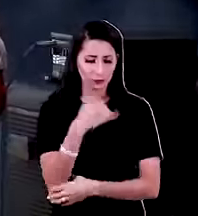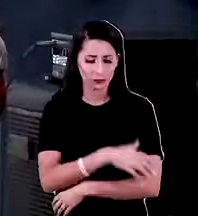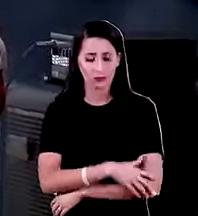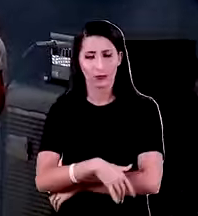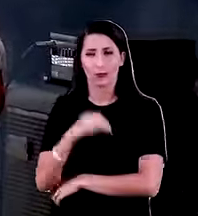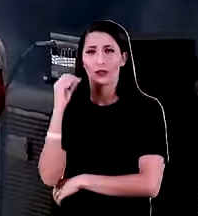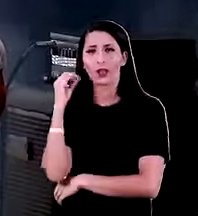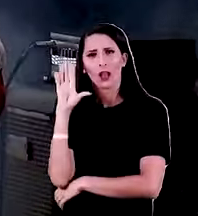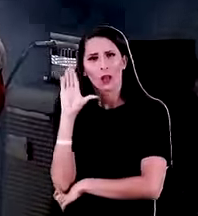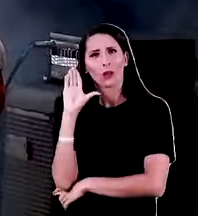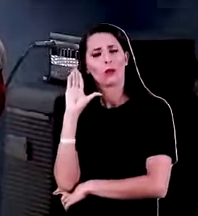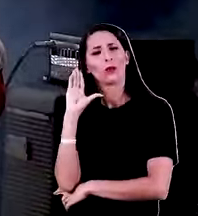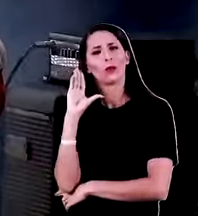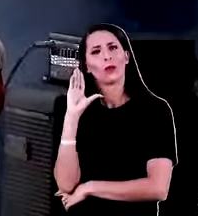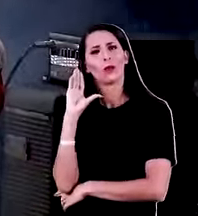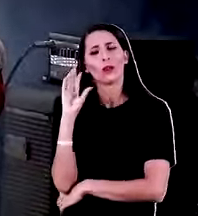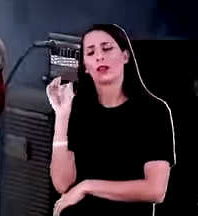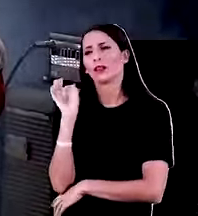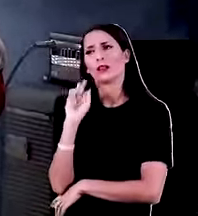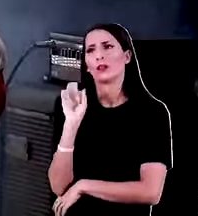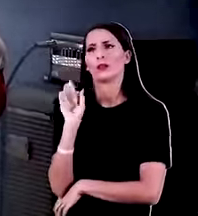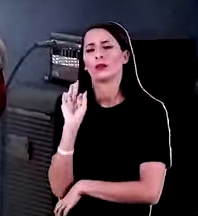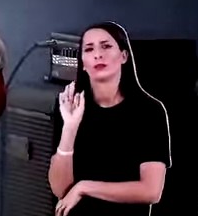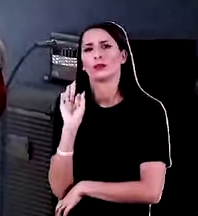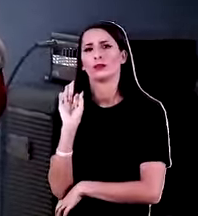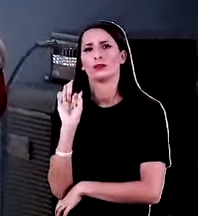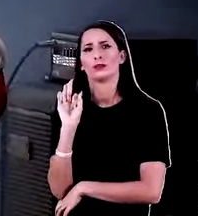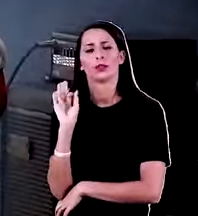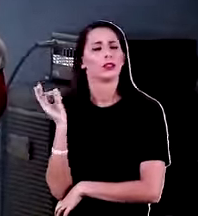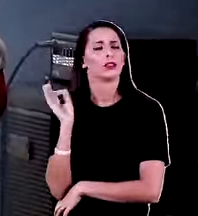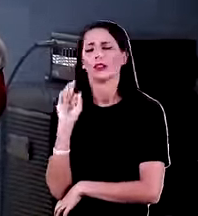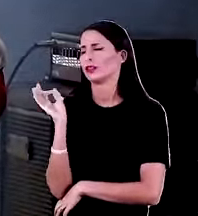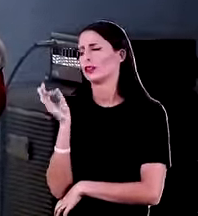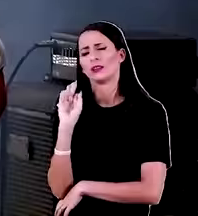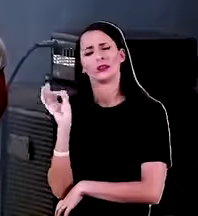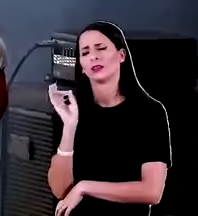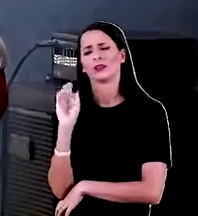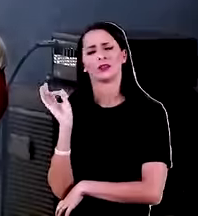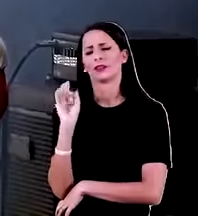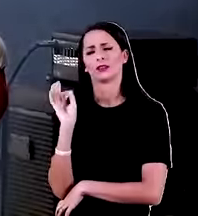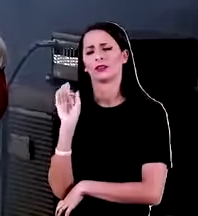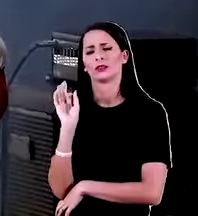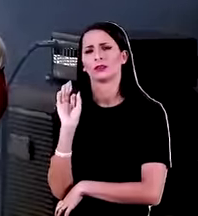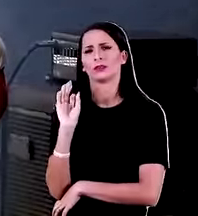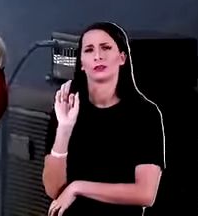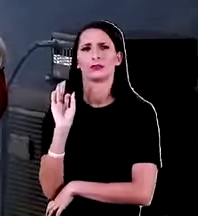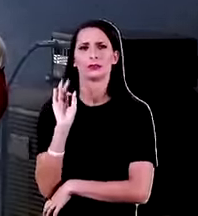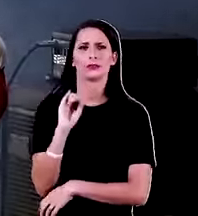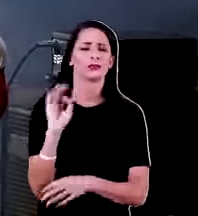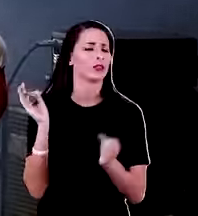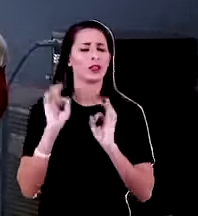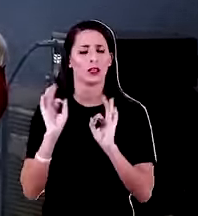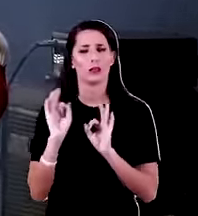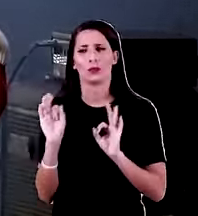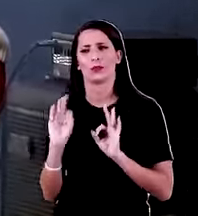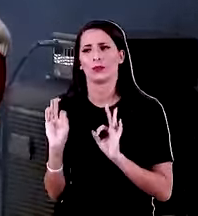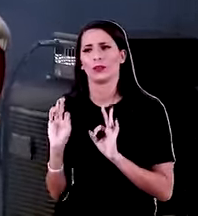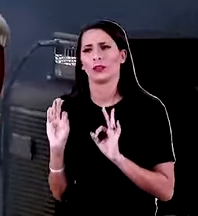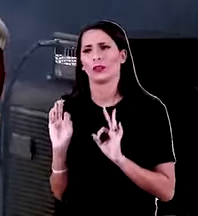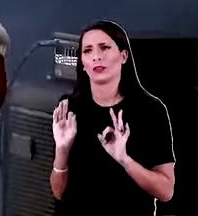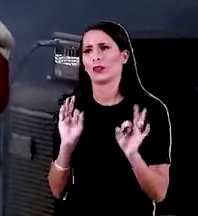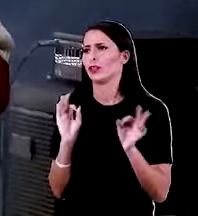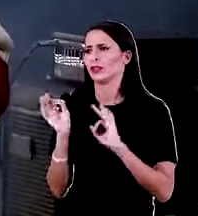Alô? Não. Não, não, não, não, não, não, não,